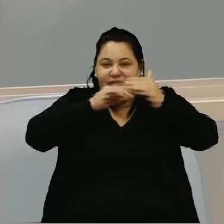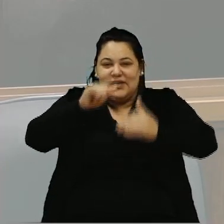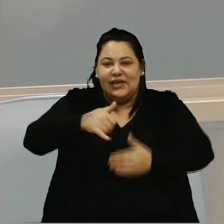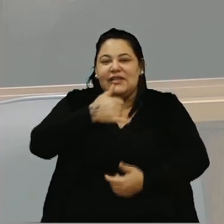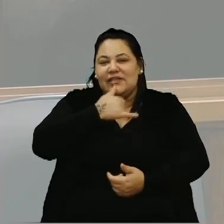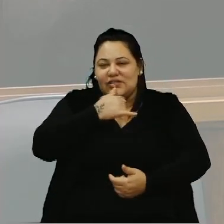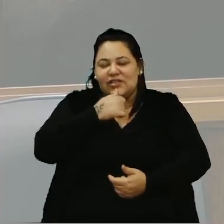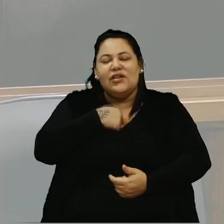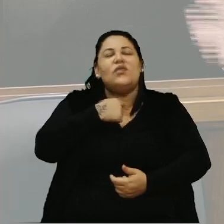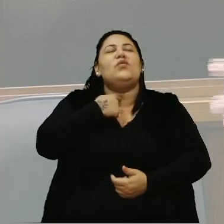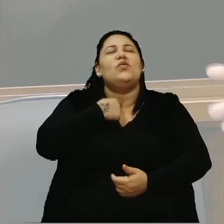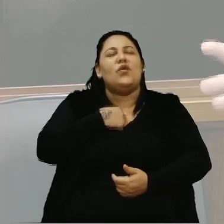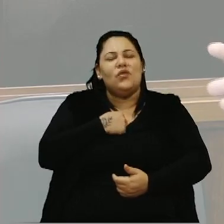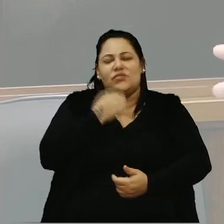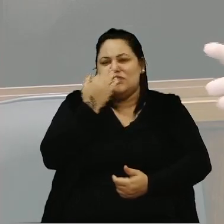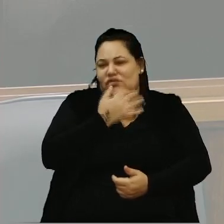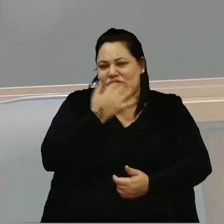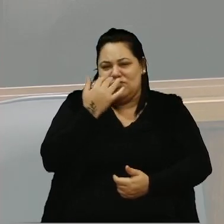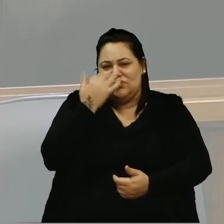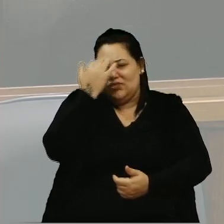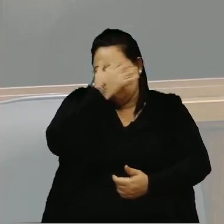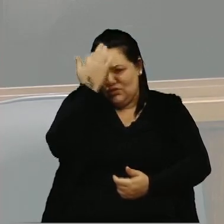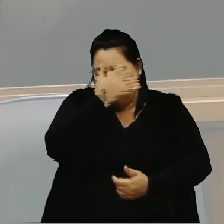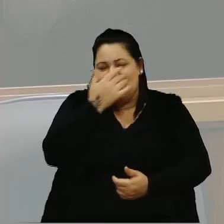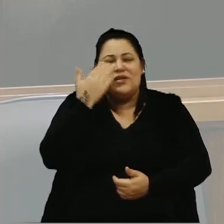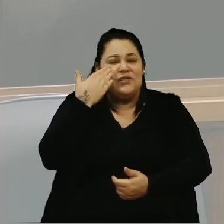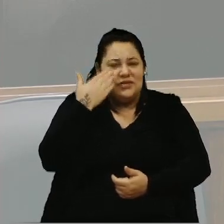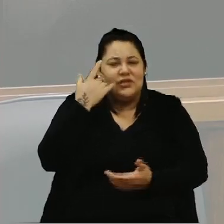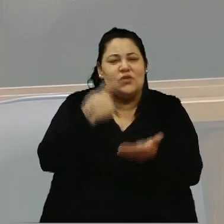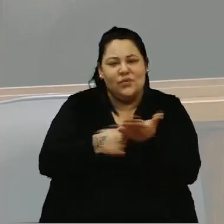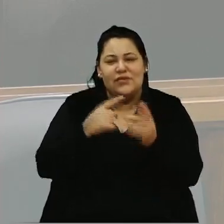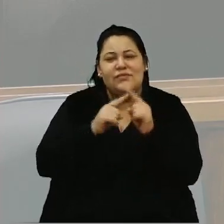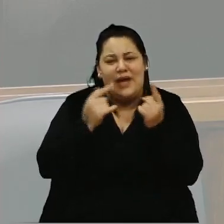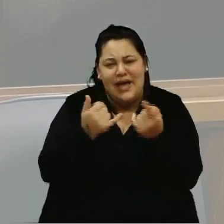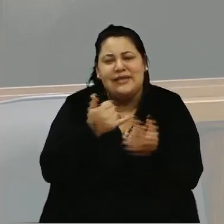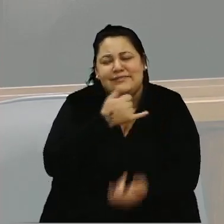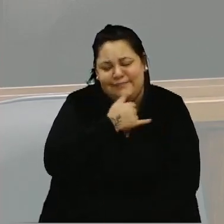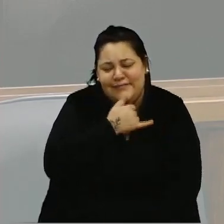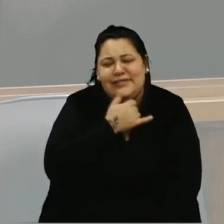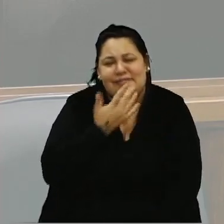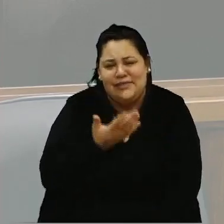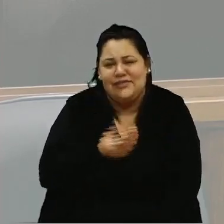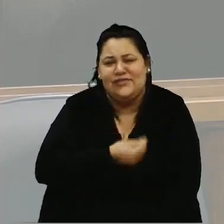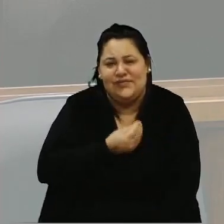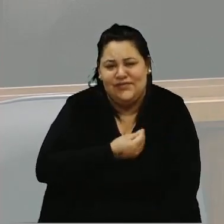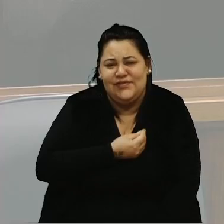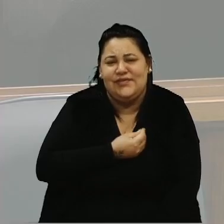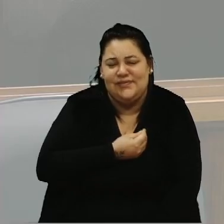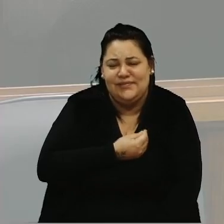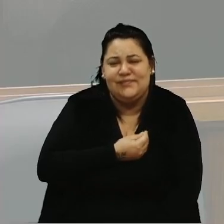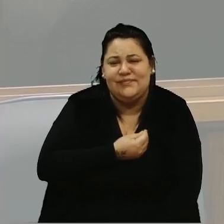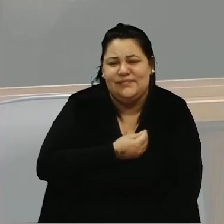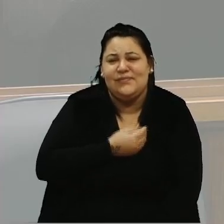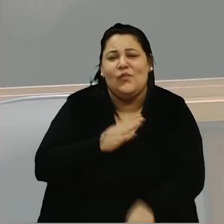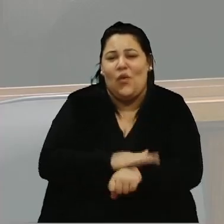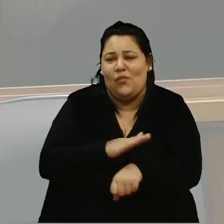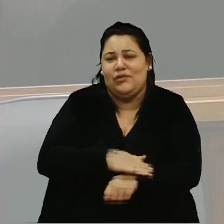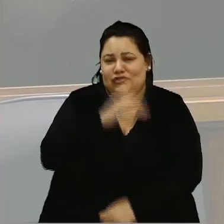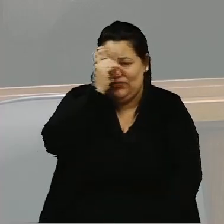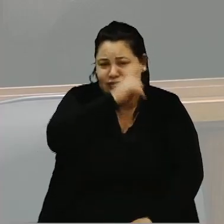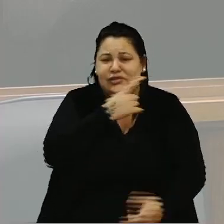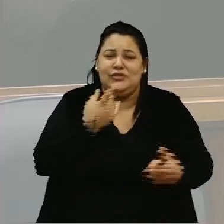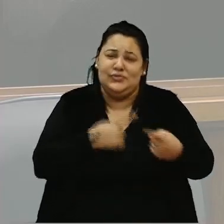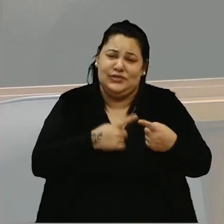gosto do prefeito Adiló, sei do compromisso que ele tem, mas infelizmente Caxias vive tristes tempos pela